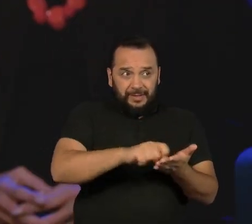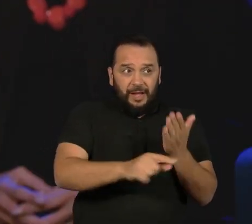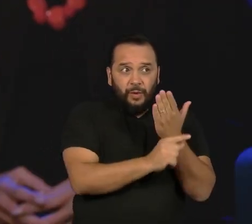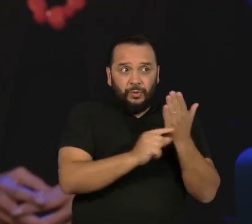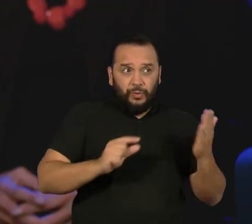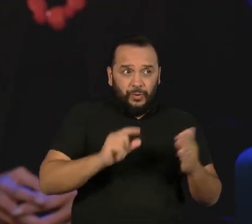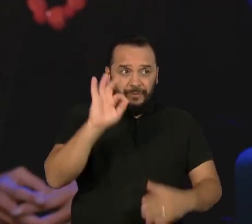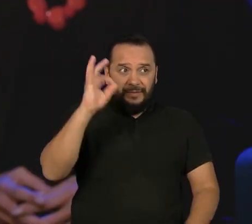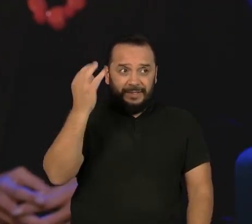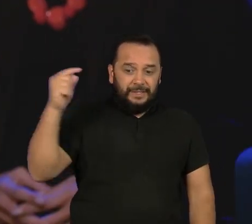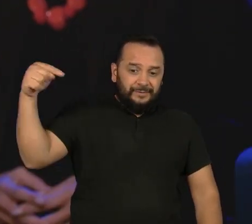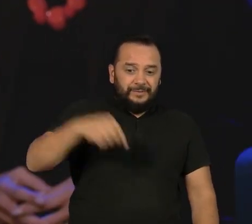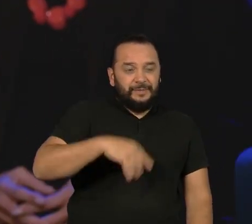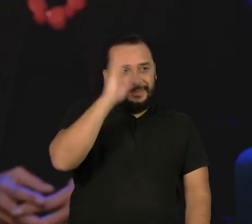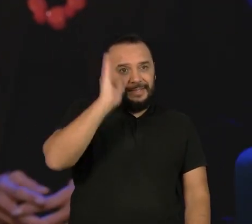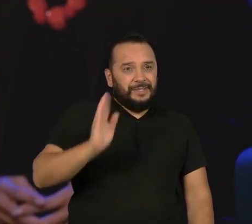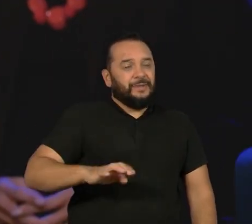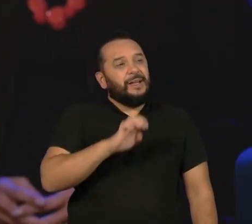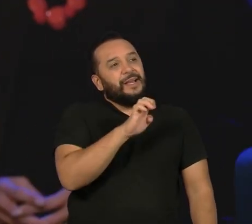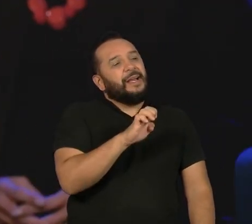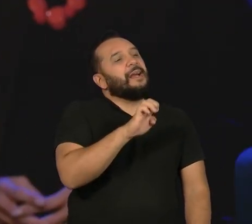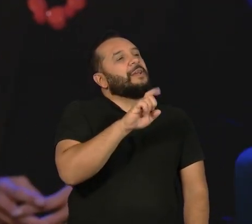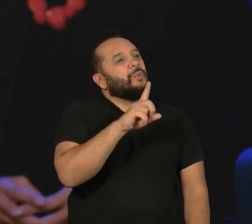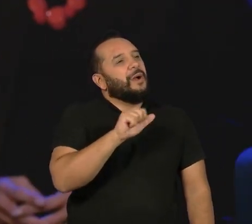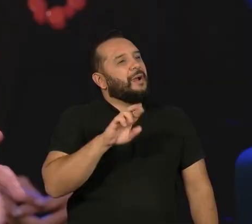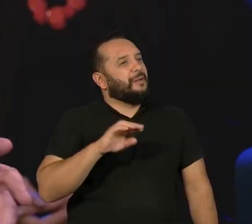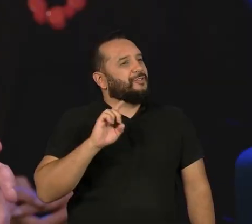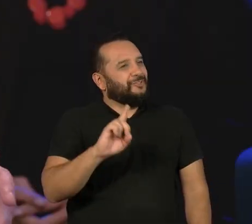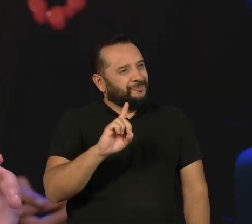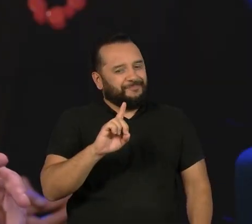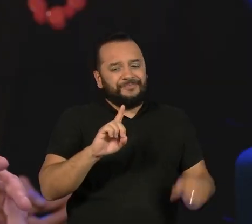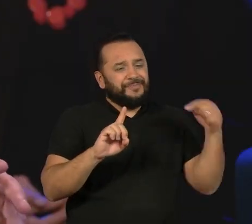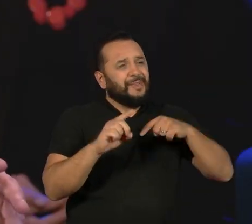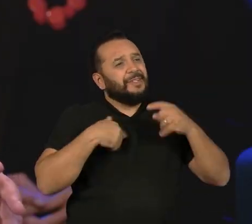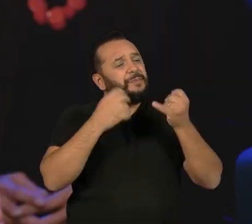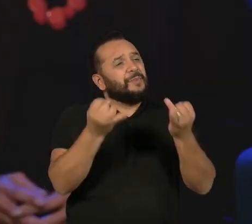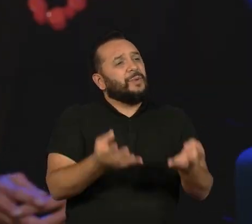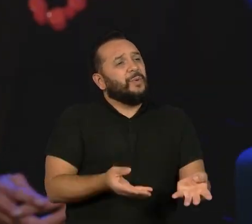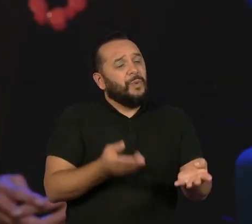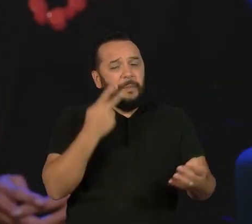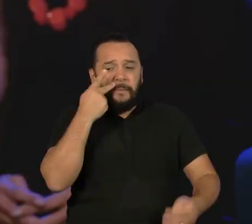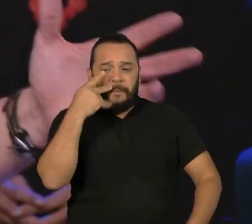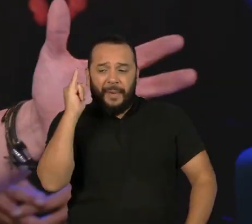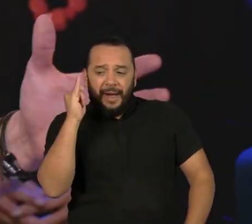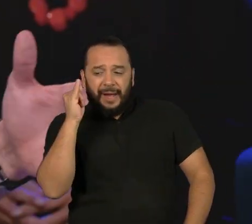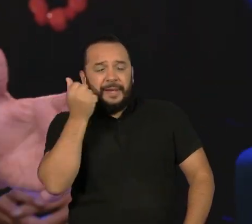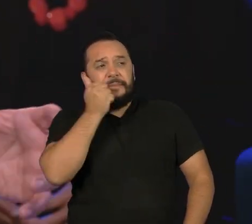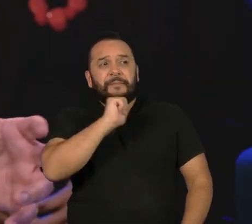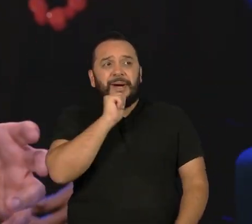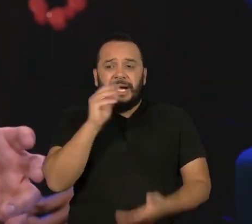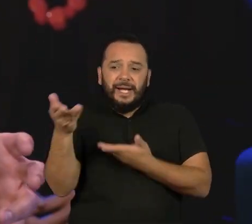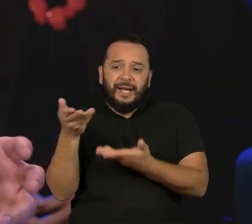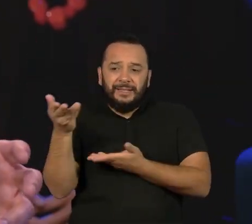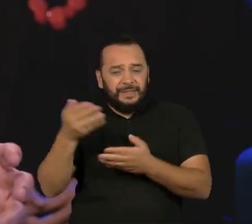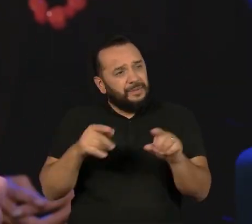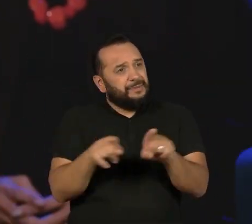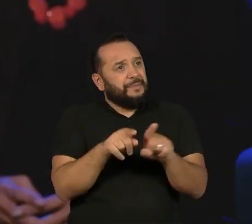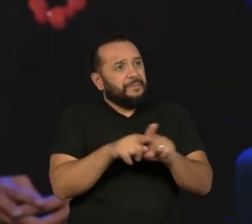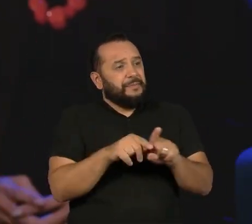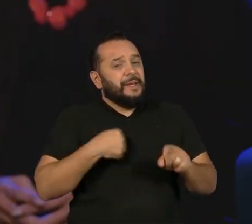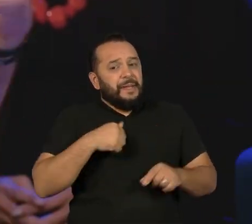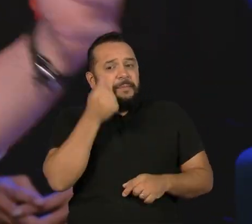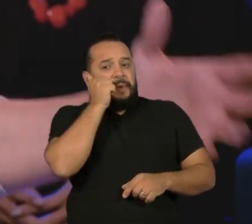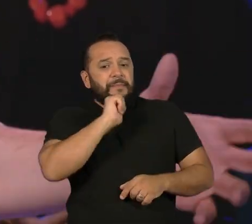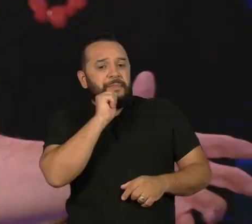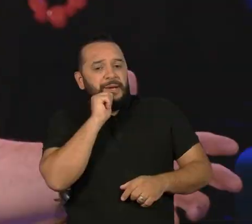que veio recentemente no Brasil, que é o Edouard Louis, e que escreveu sobre a relação do pai com a mãe, a relação da mãe